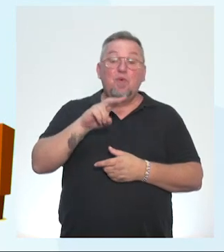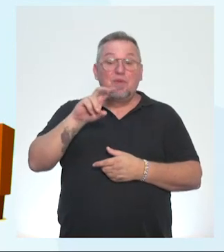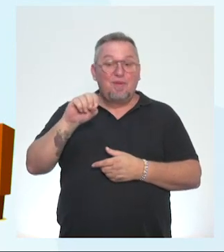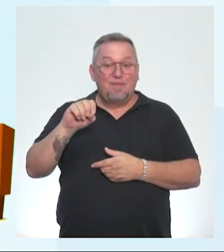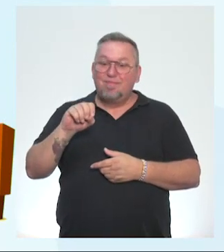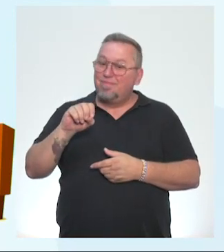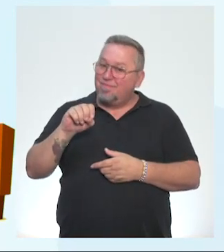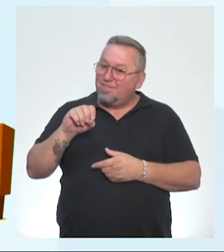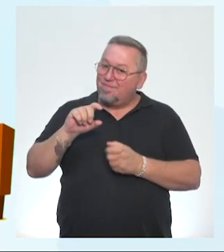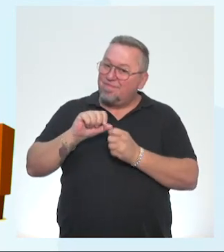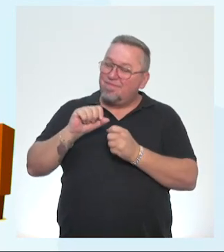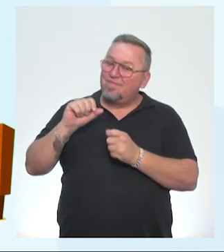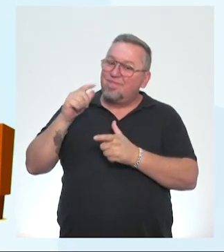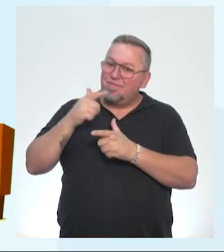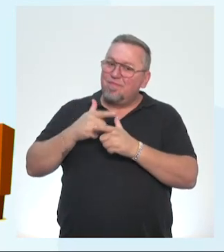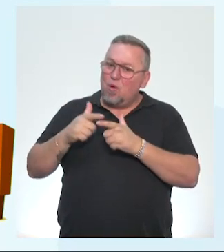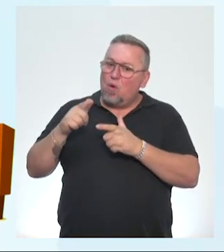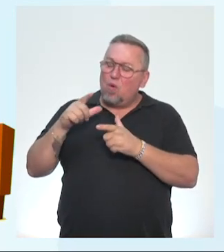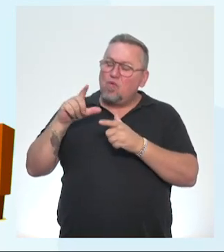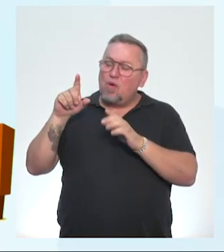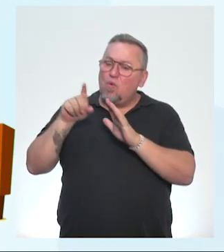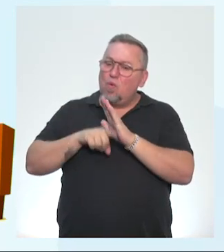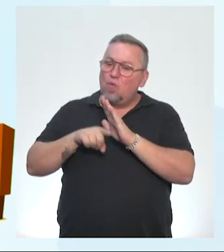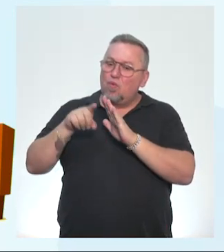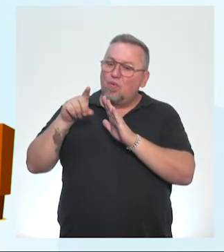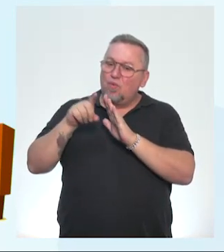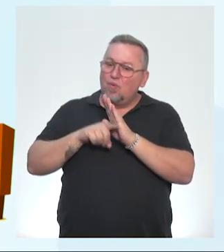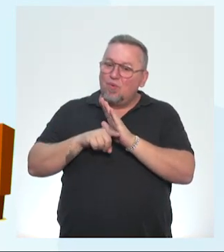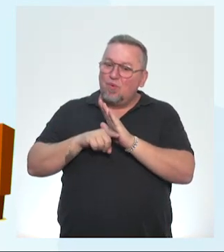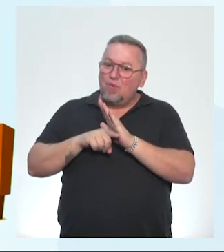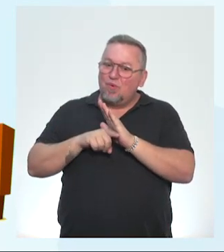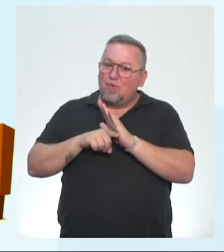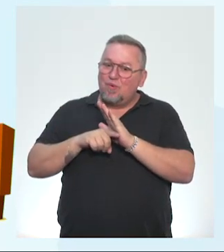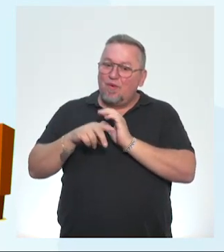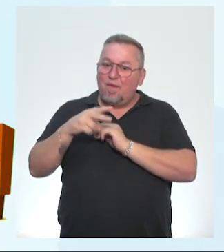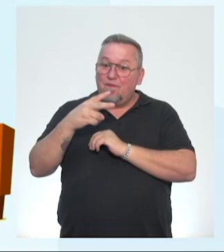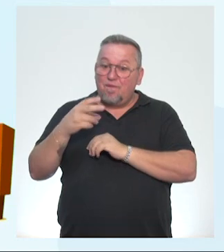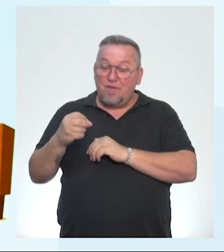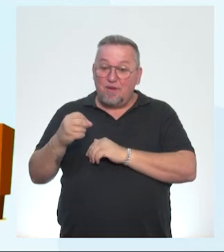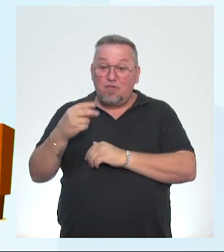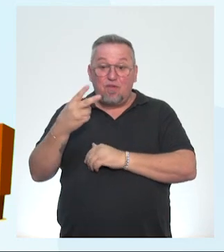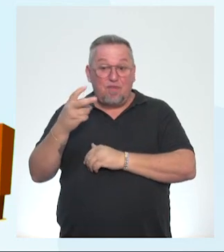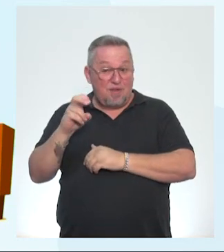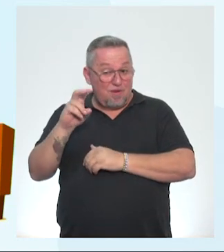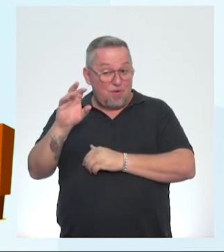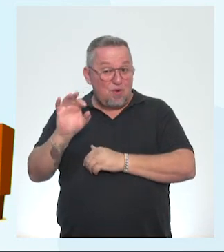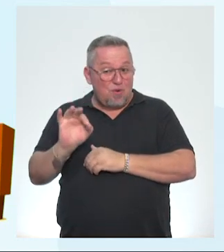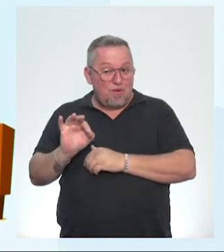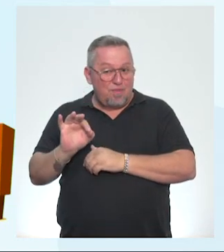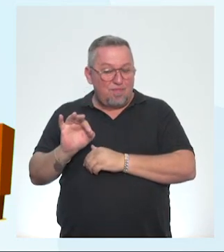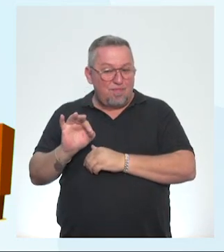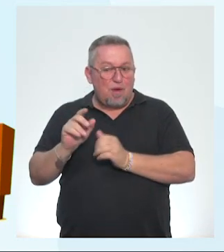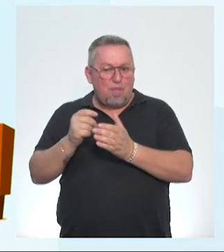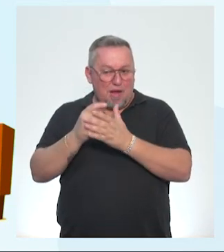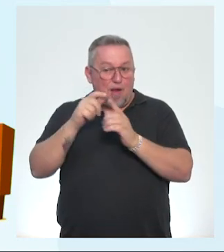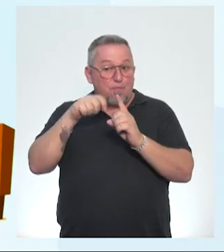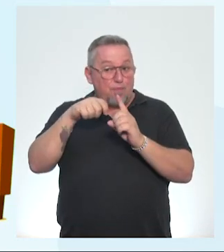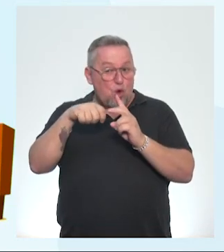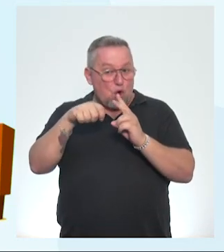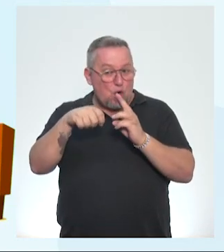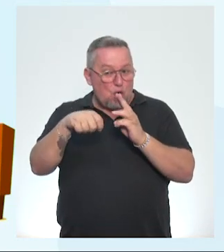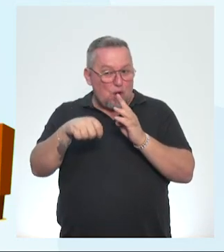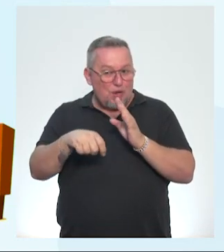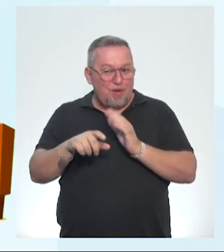1.050, que será o valor pago com os descontos aí, no caso de 20% e 25%. Né, Vivi? A prazo, sim. A prazo. Tudo